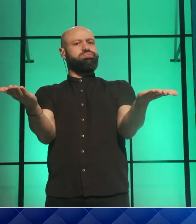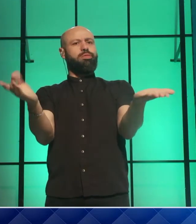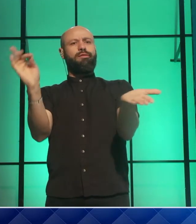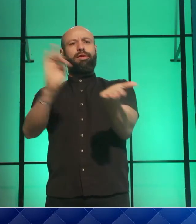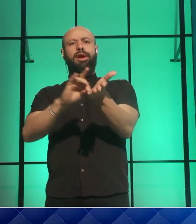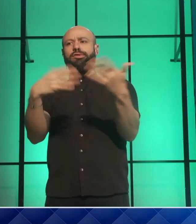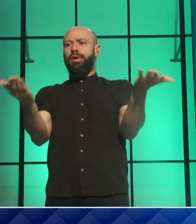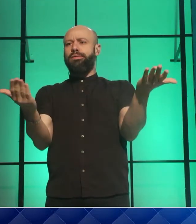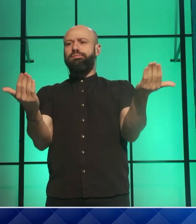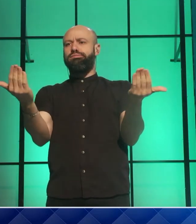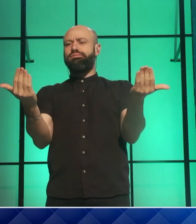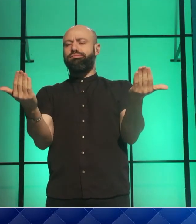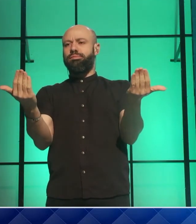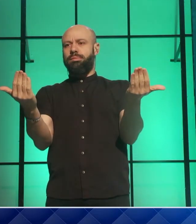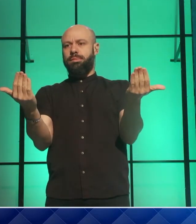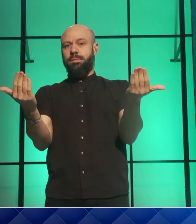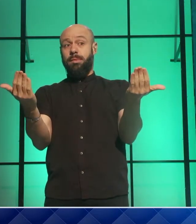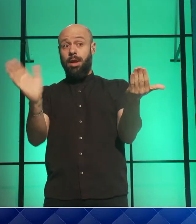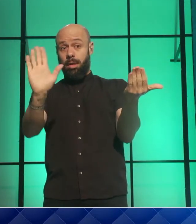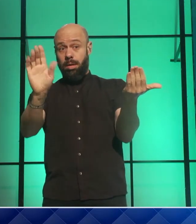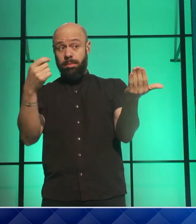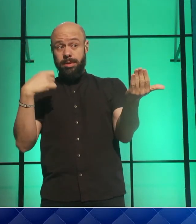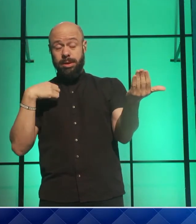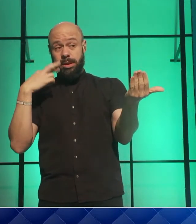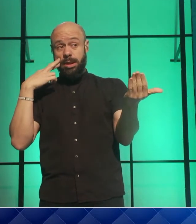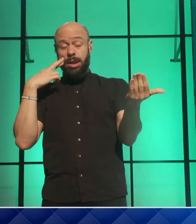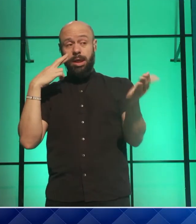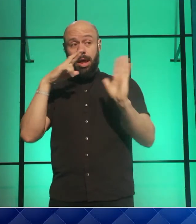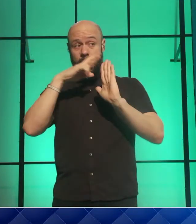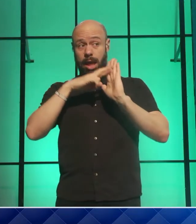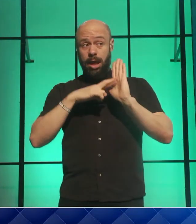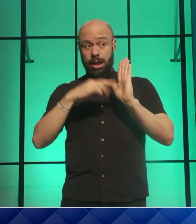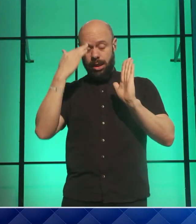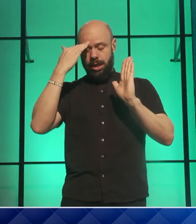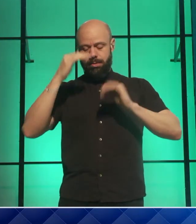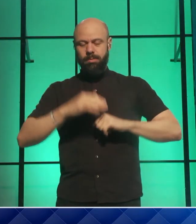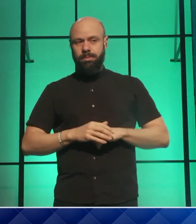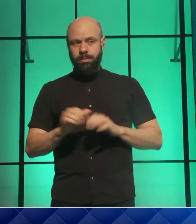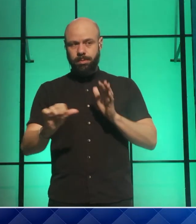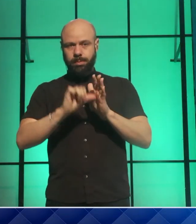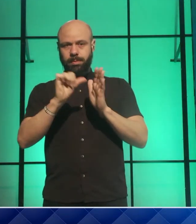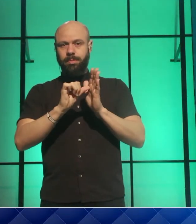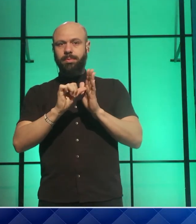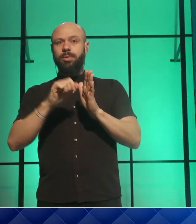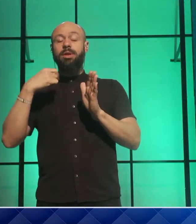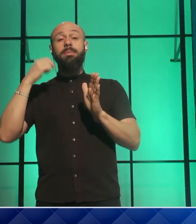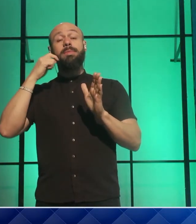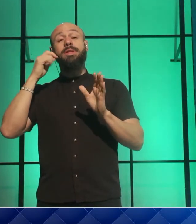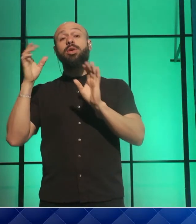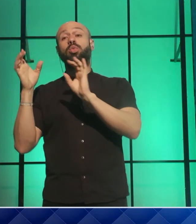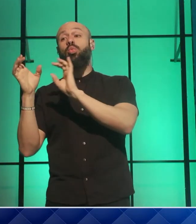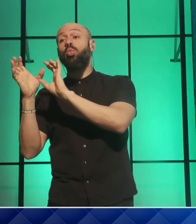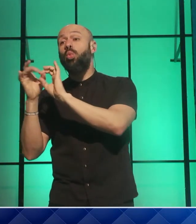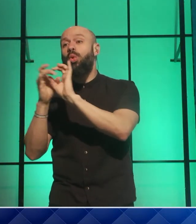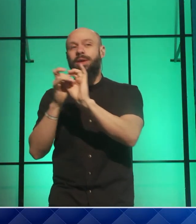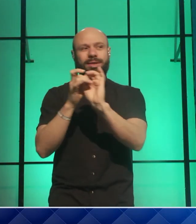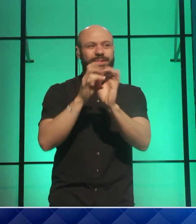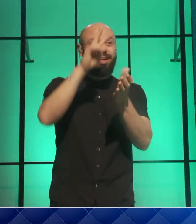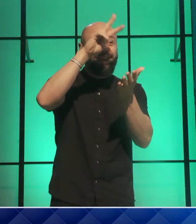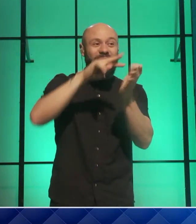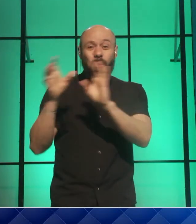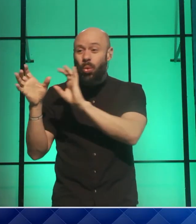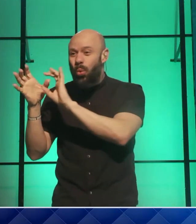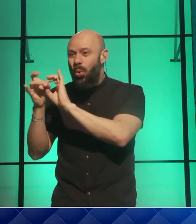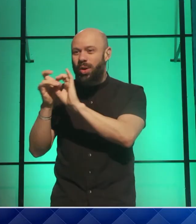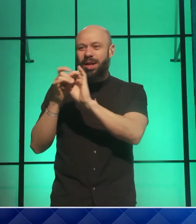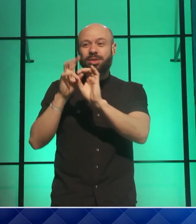Existem pelo menos duas regras que a gente precisa seguir quando lê a Bíblia. Primeiro, você precisa olhar para o contexto